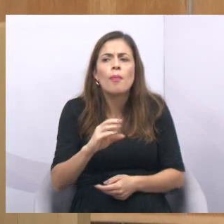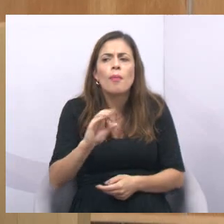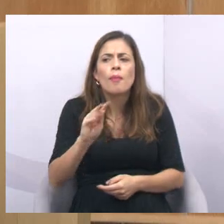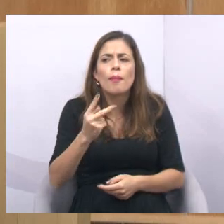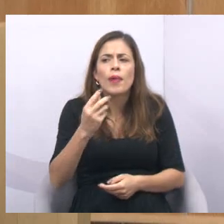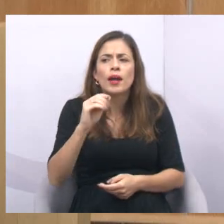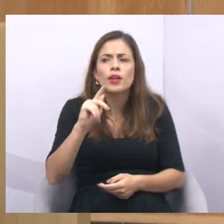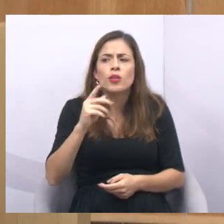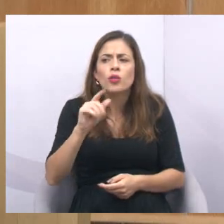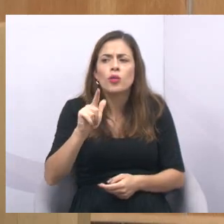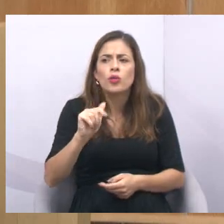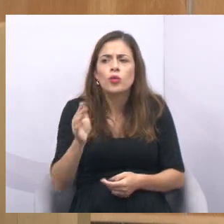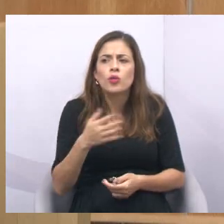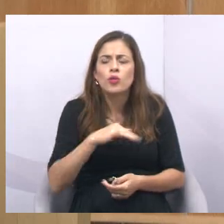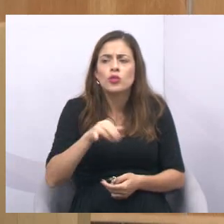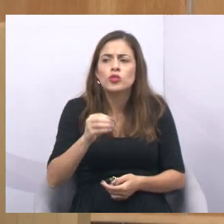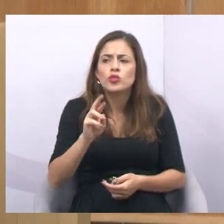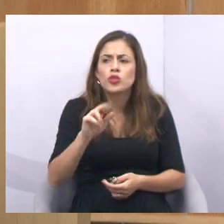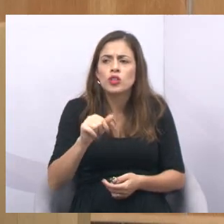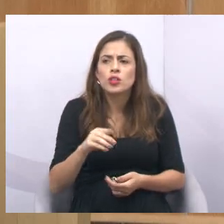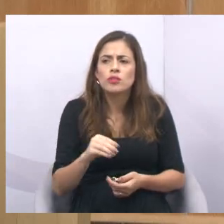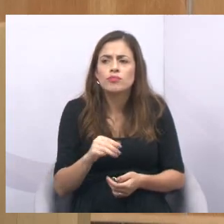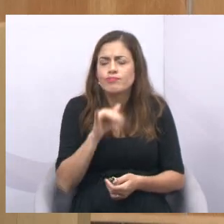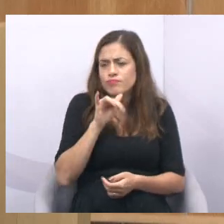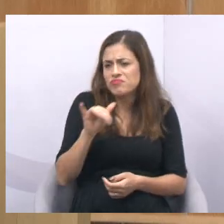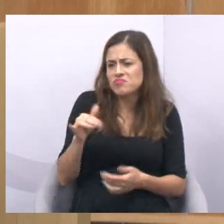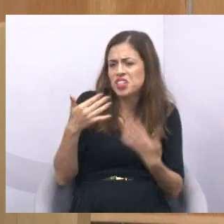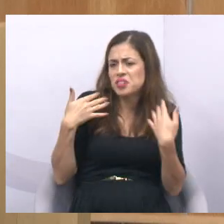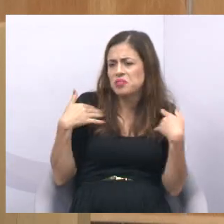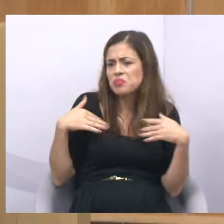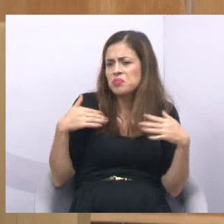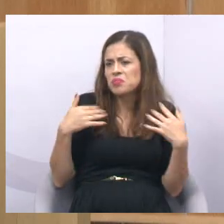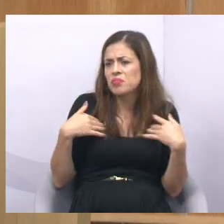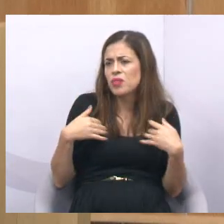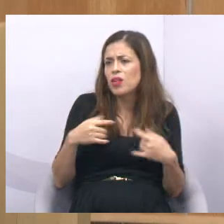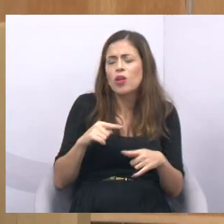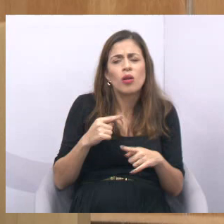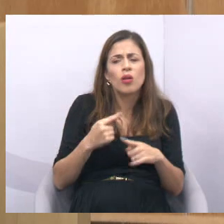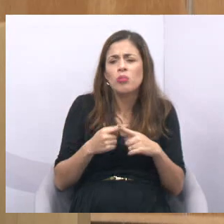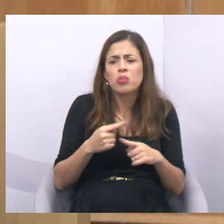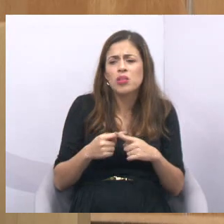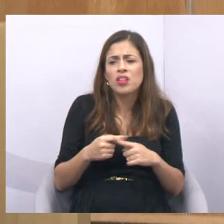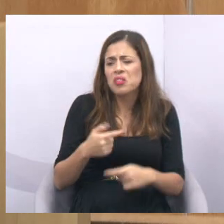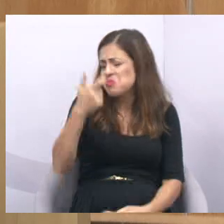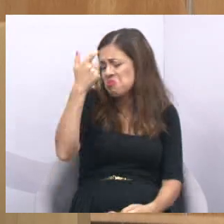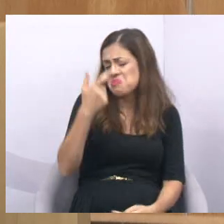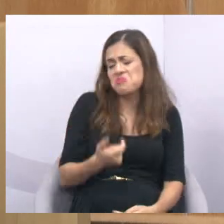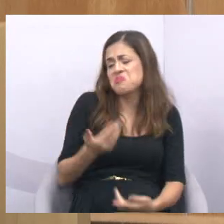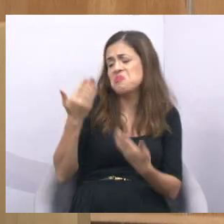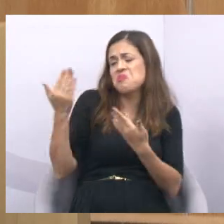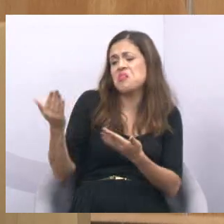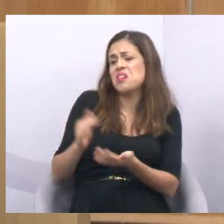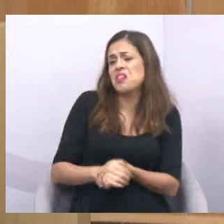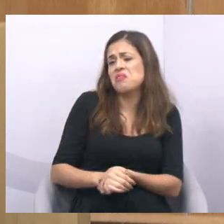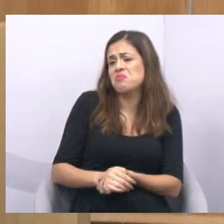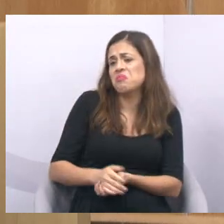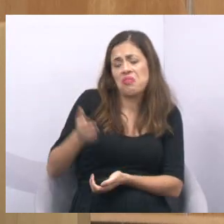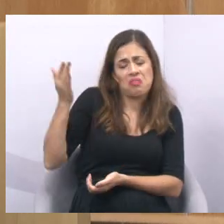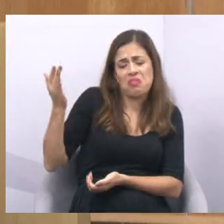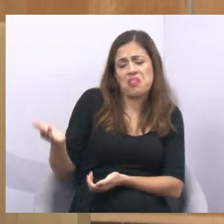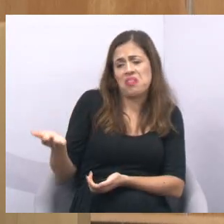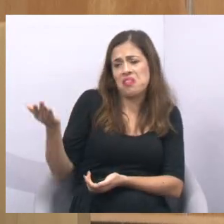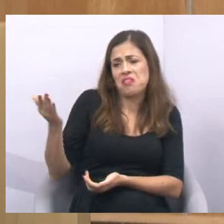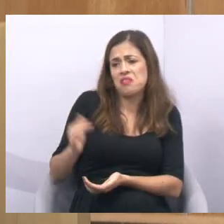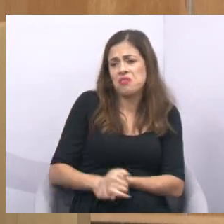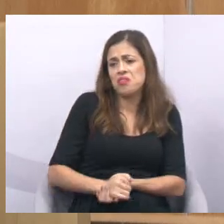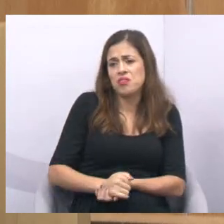E eu vou responder com toda tranquilidade: porque eu não sou o Michael Jordan. Michael Jordan é o Michael Jordan. O